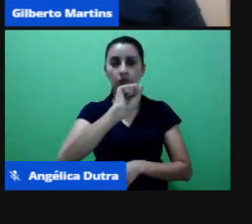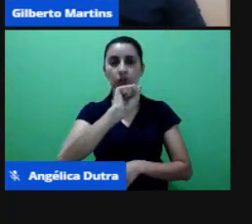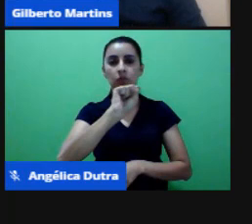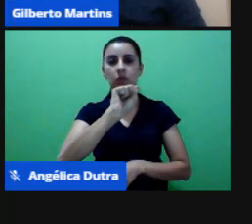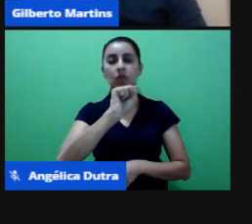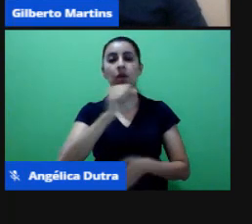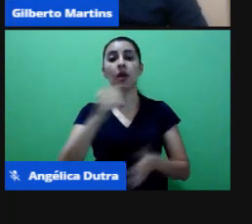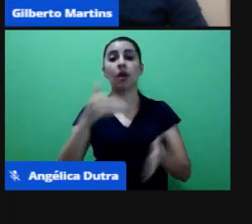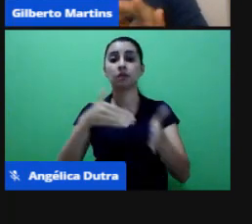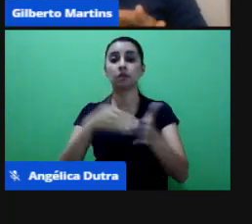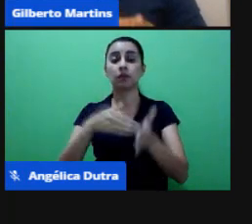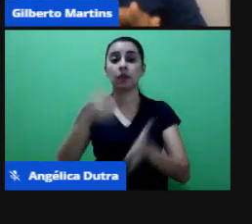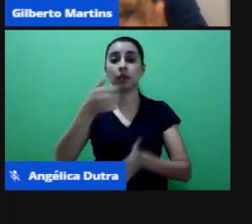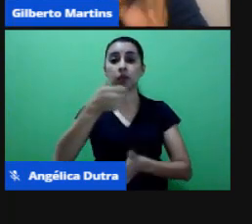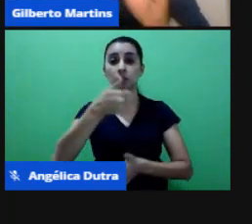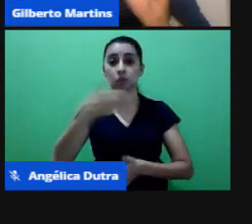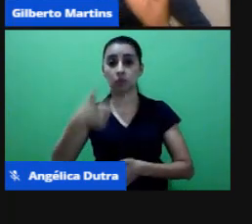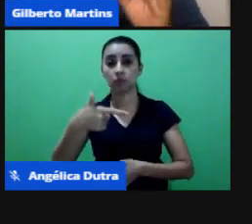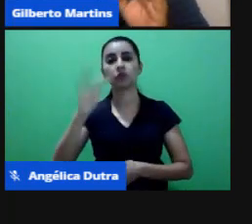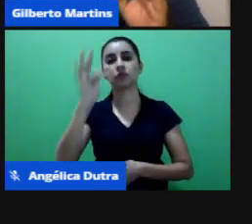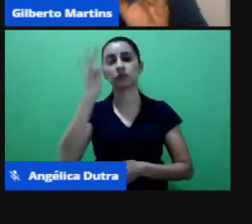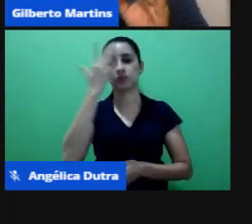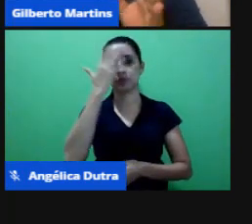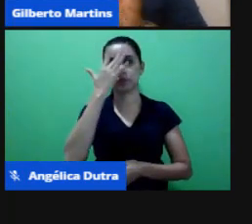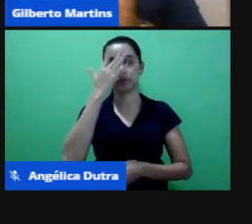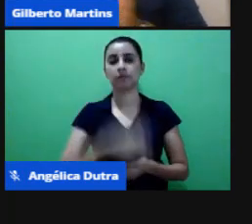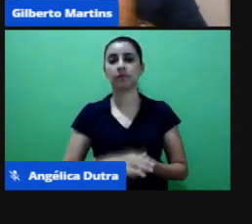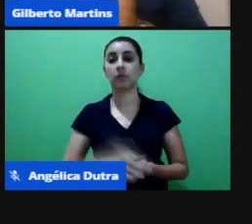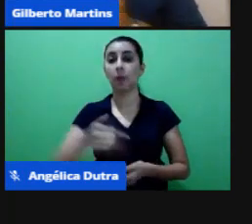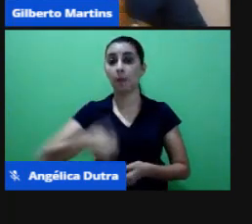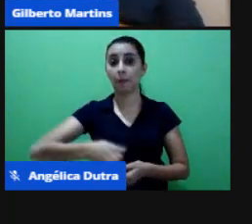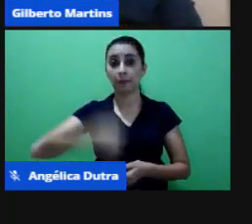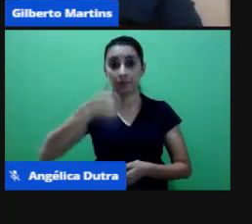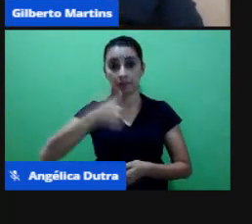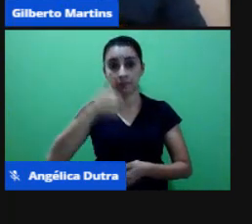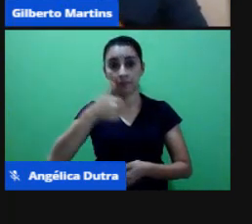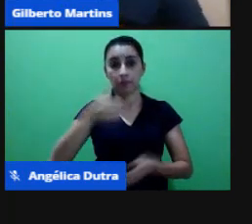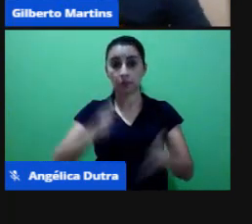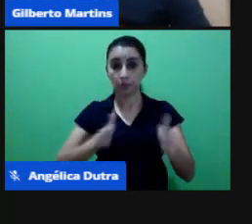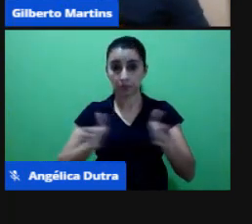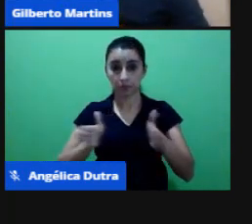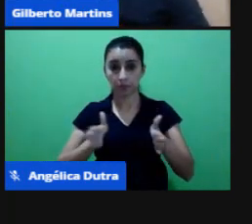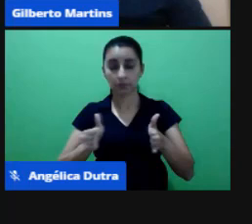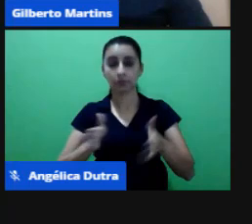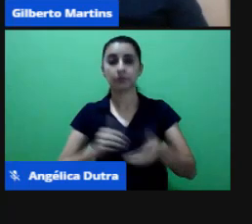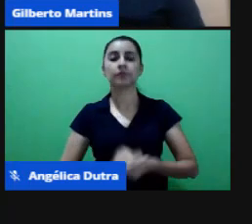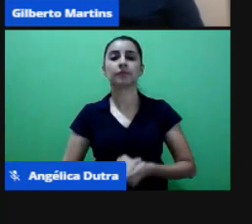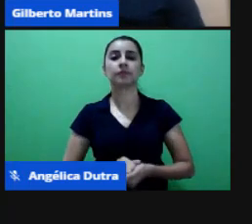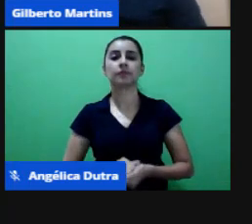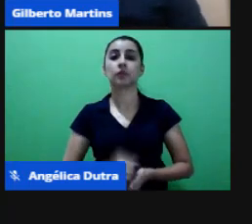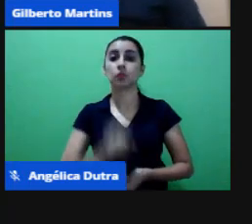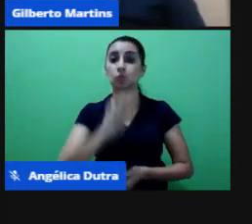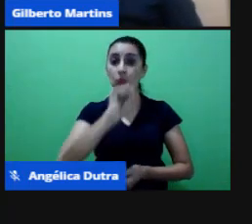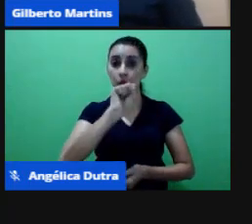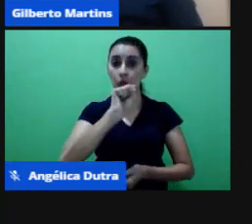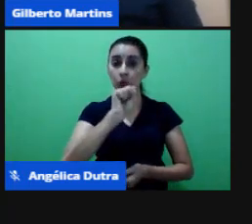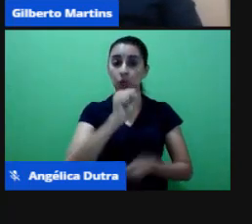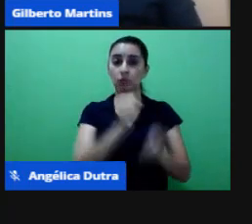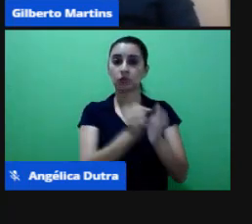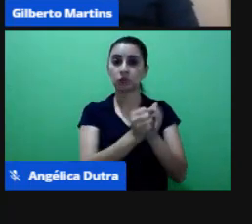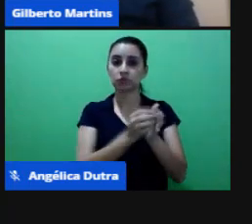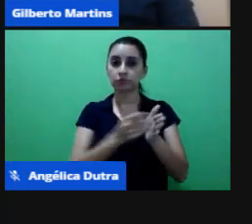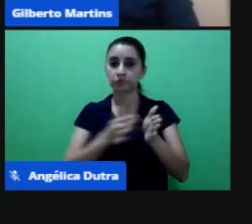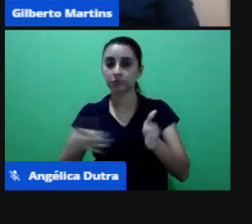fevereiro, que é o primeiro momento, período de aplicação dessas atividades diagnósticas, de 8 a 12 de